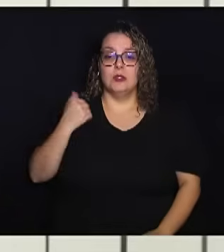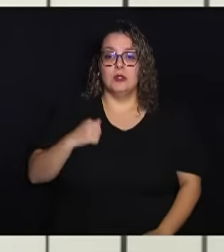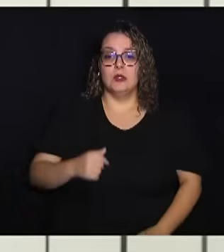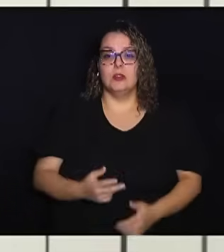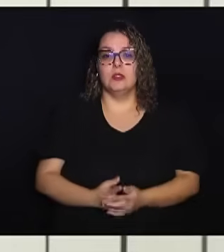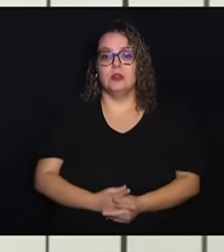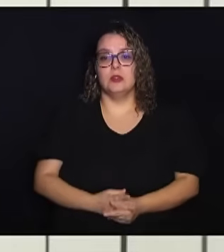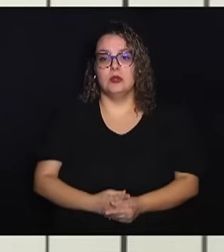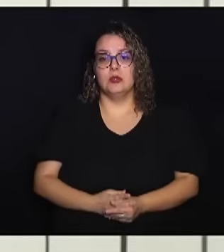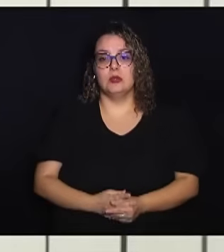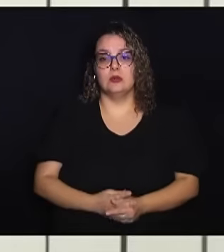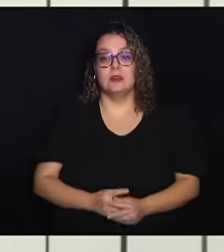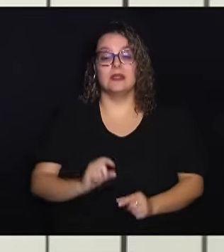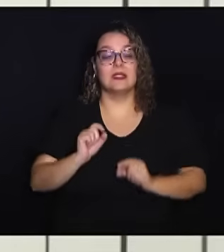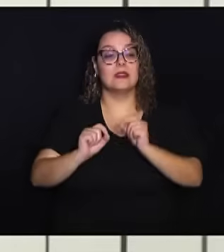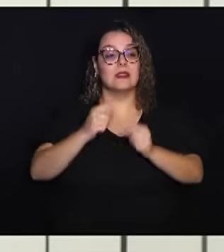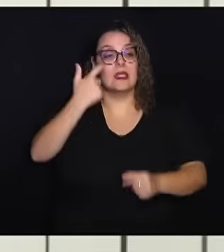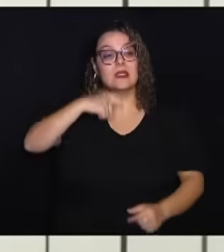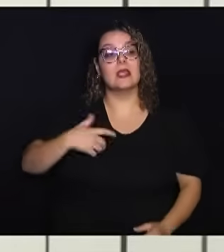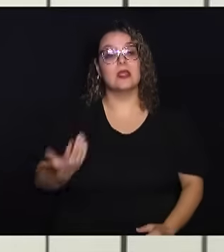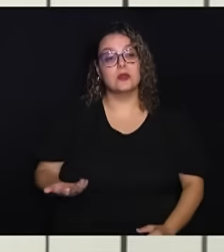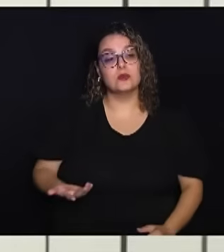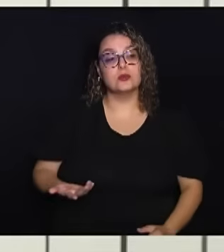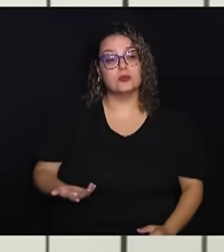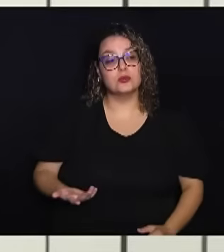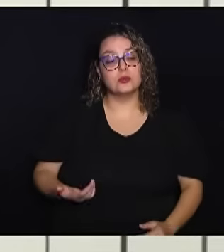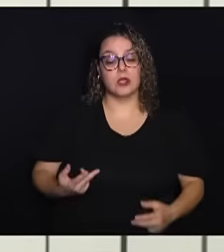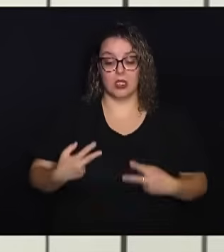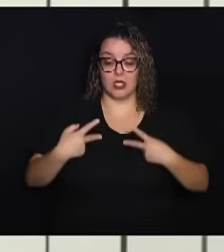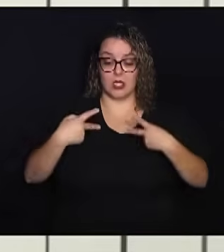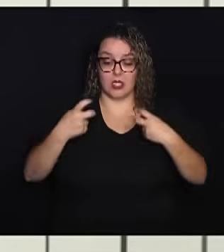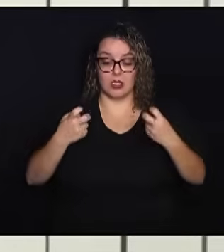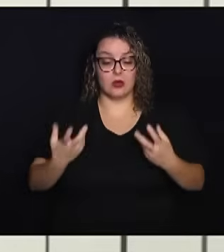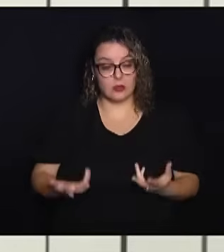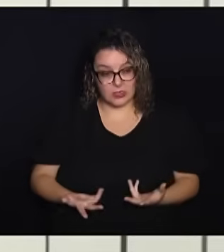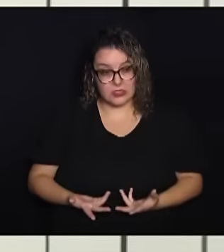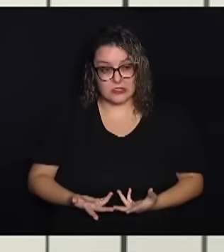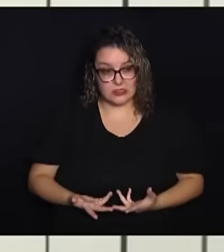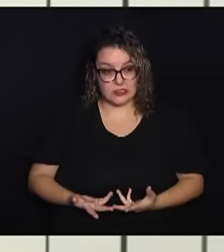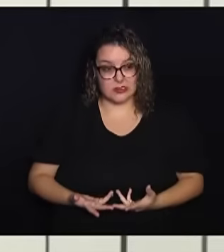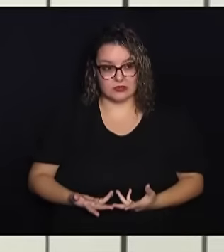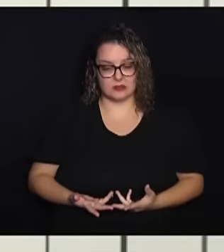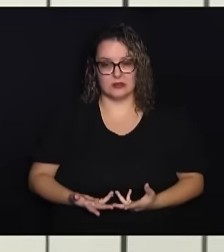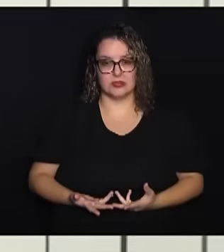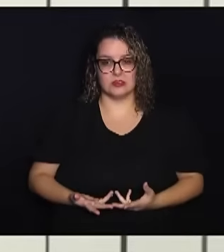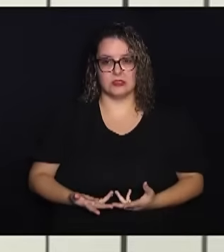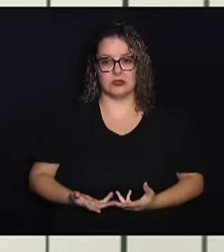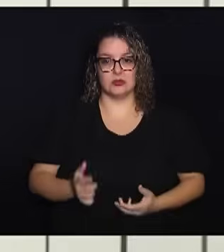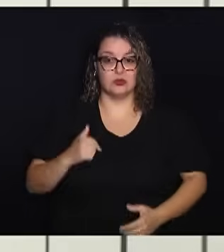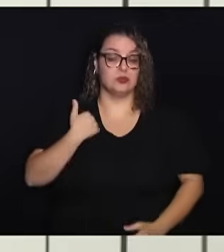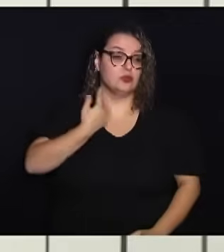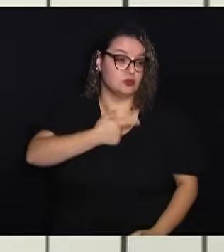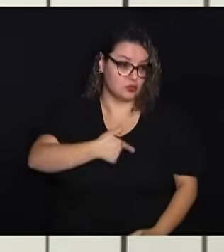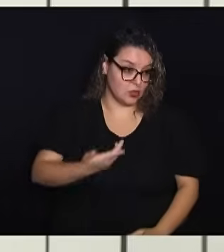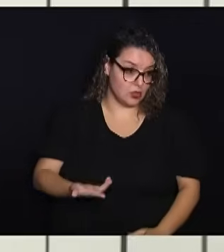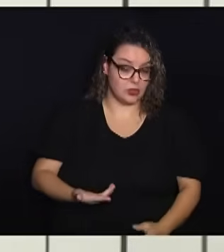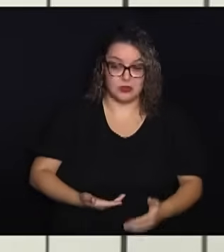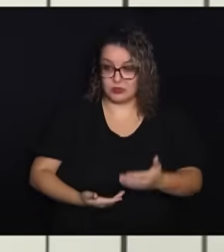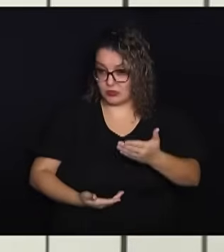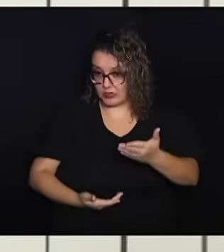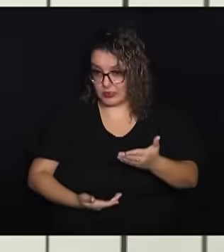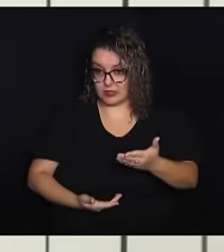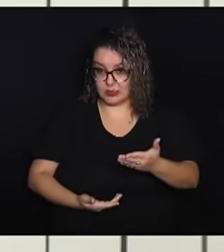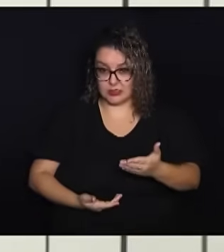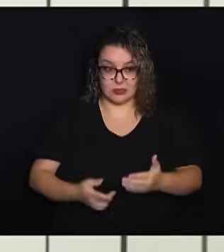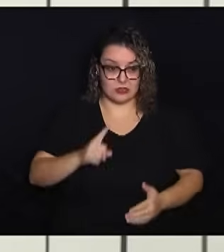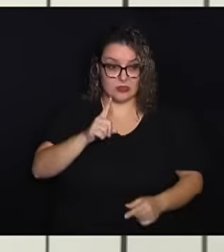de quem eu sou, né? Reconhecer o fato de que você, ou nós, não somos